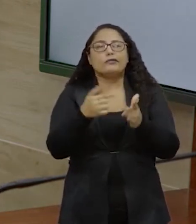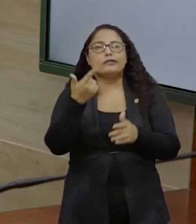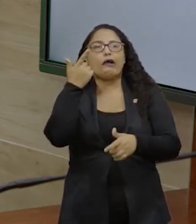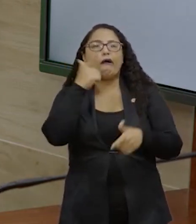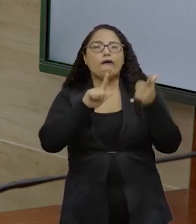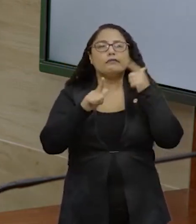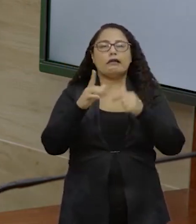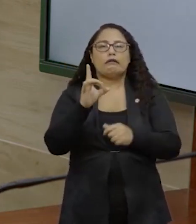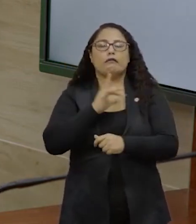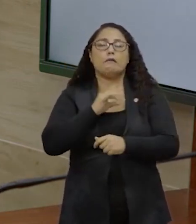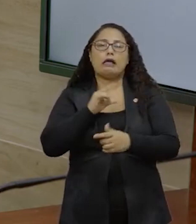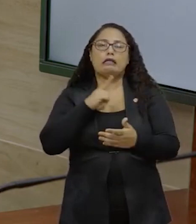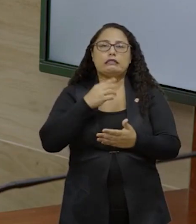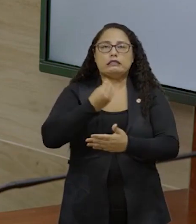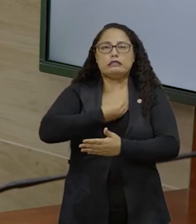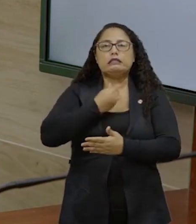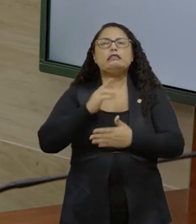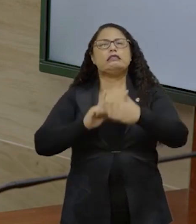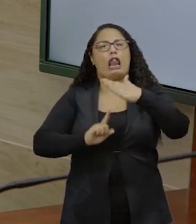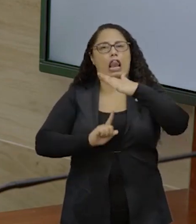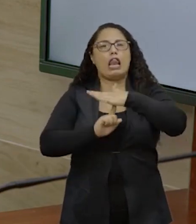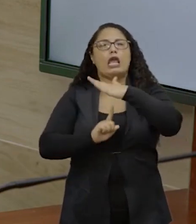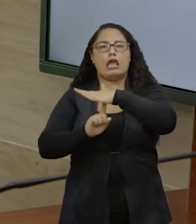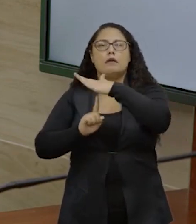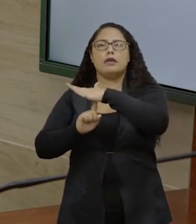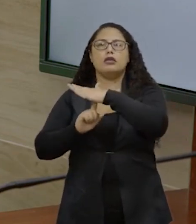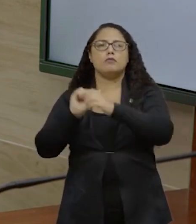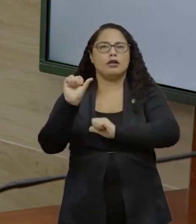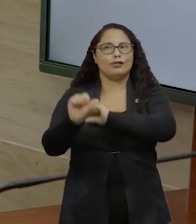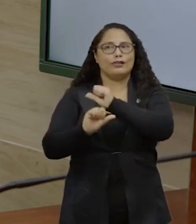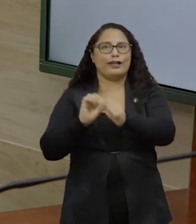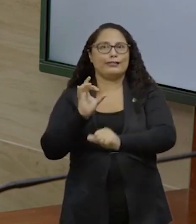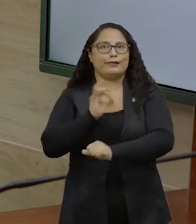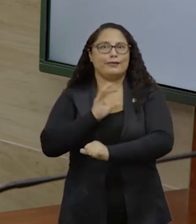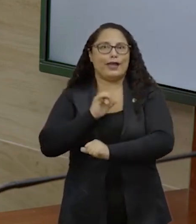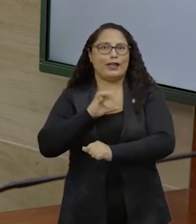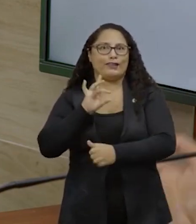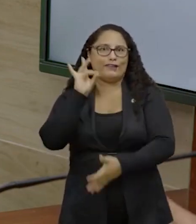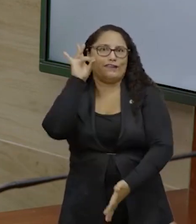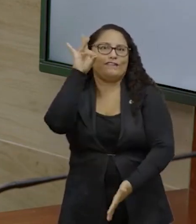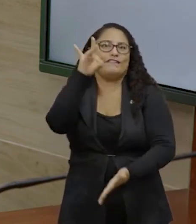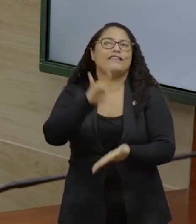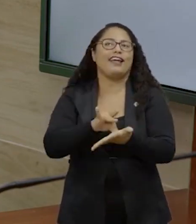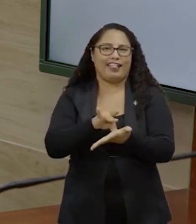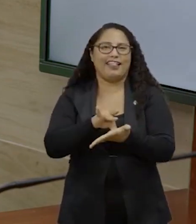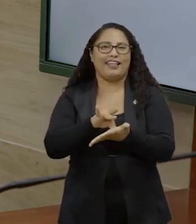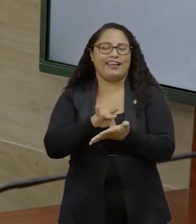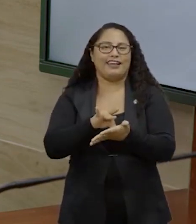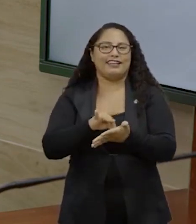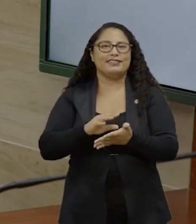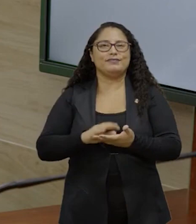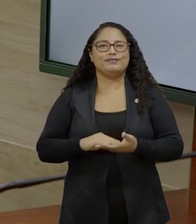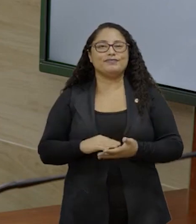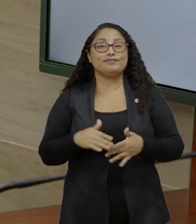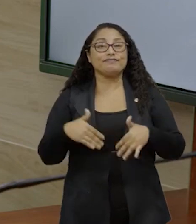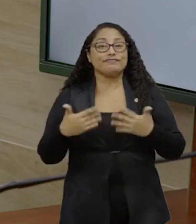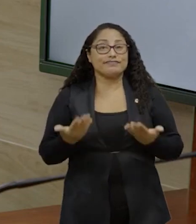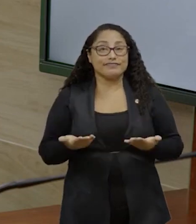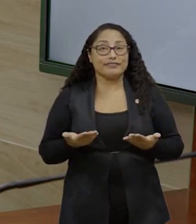Ah, mas assim, ainda existem muitas limitações, né? Para tornar esses medos nossos realidade, né? Ok.